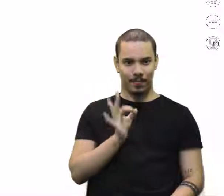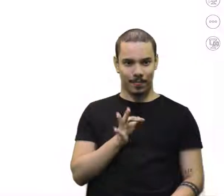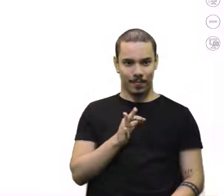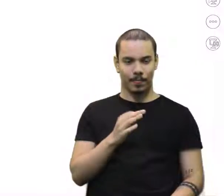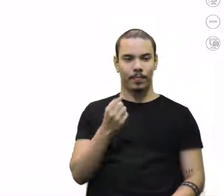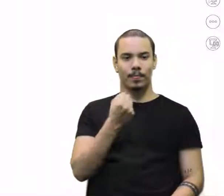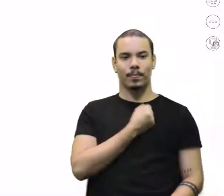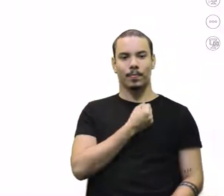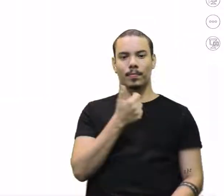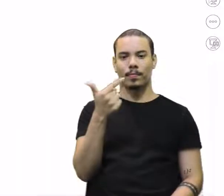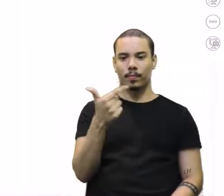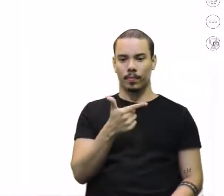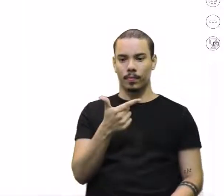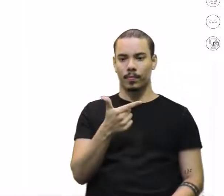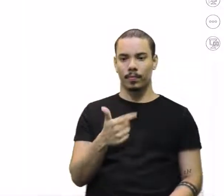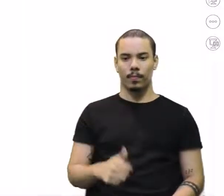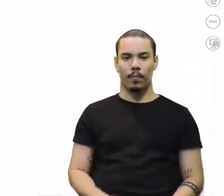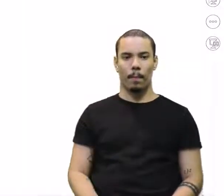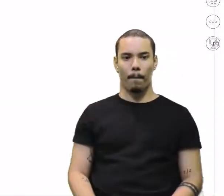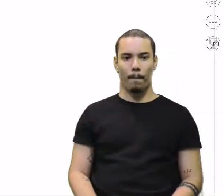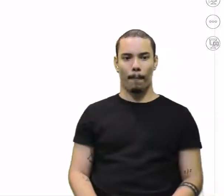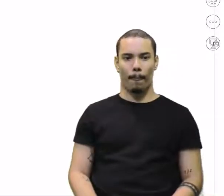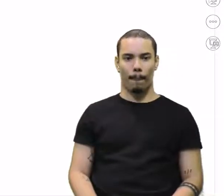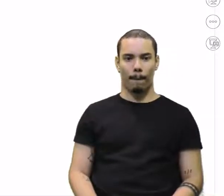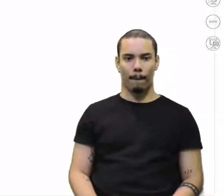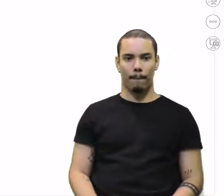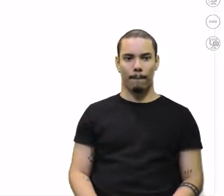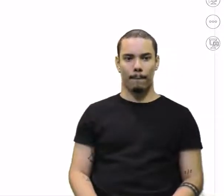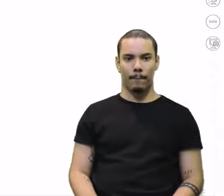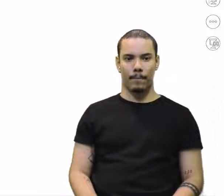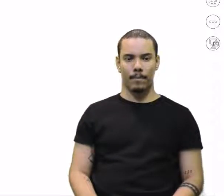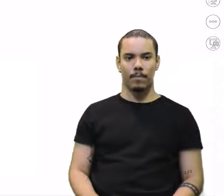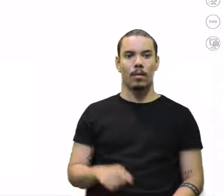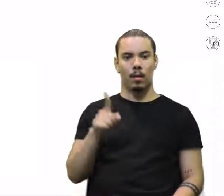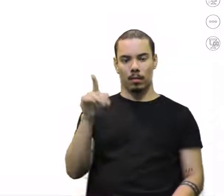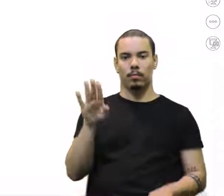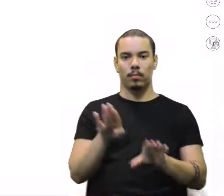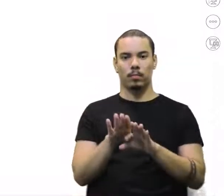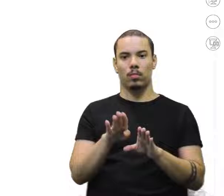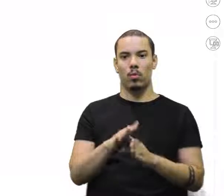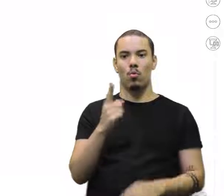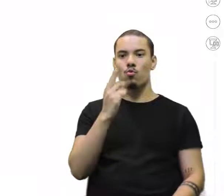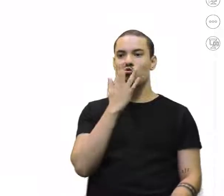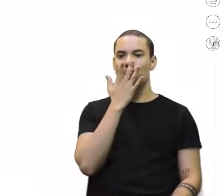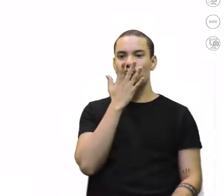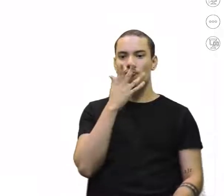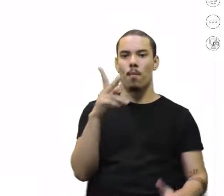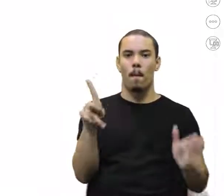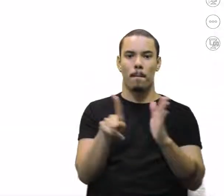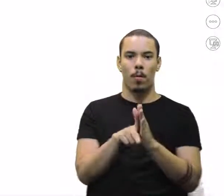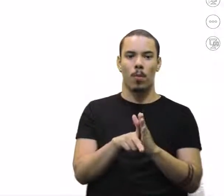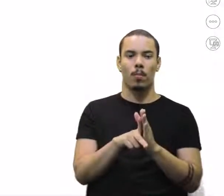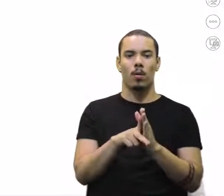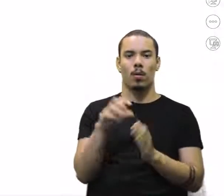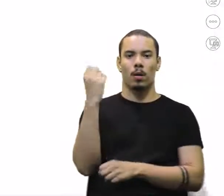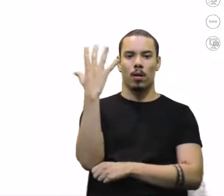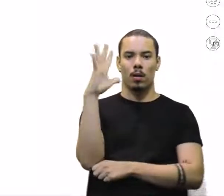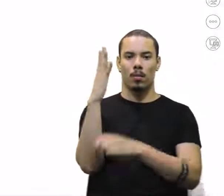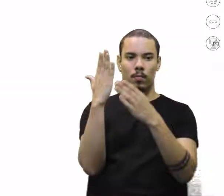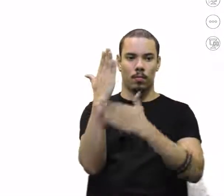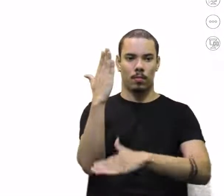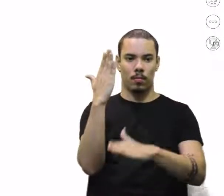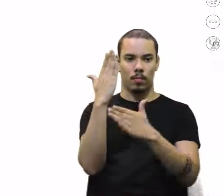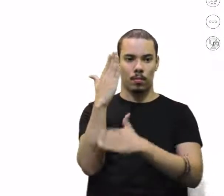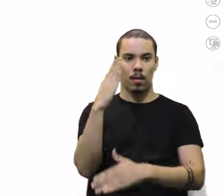Questão de número 2. Olha só. Um dos corantes do pau-brasil é a